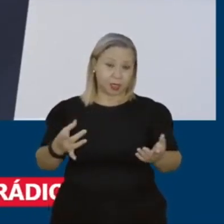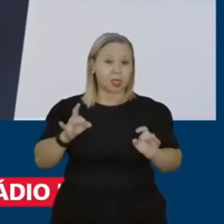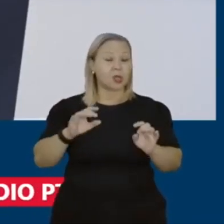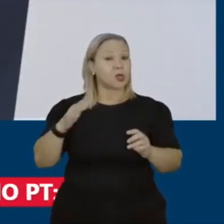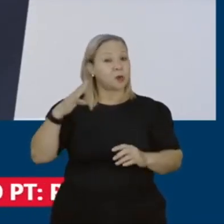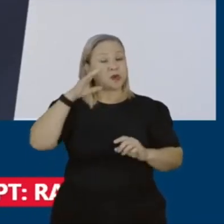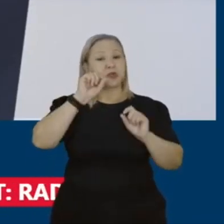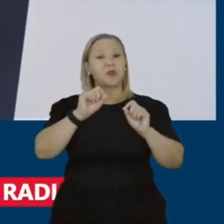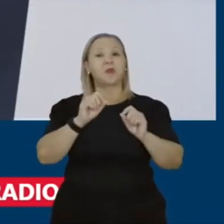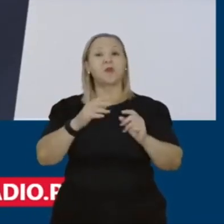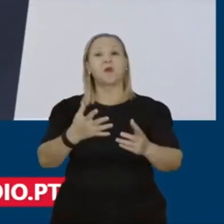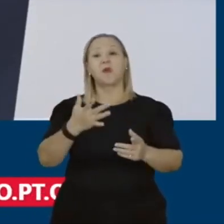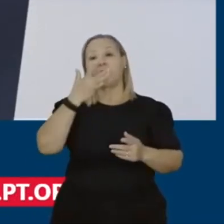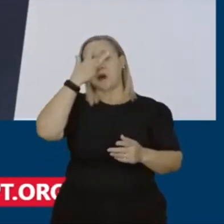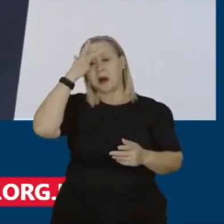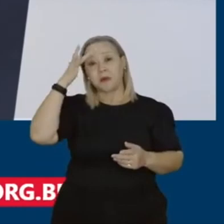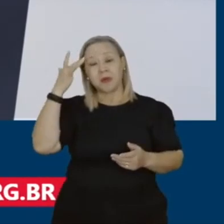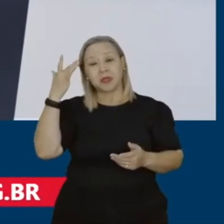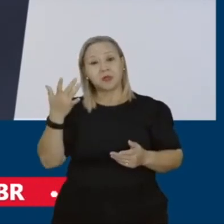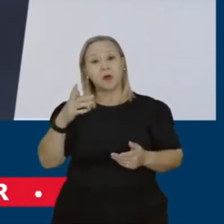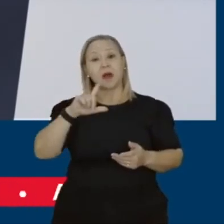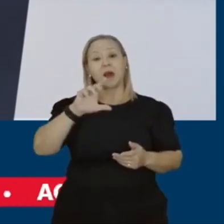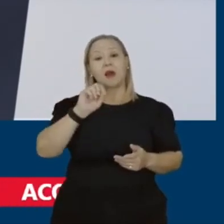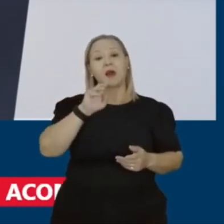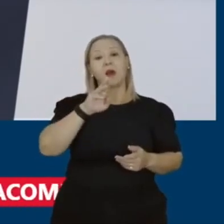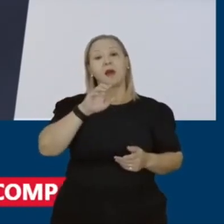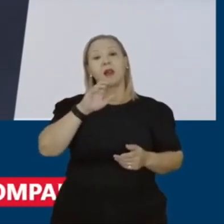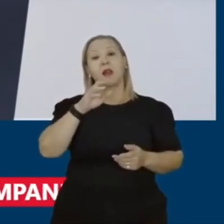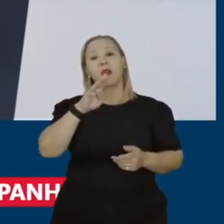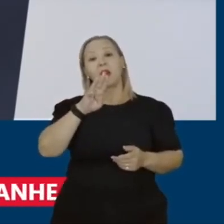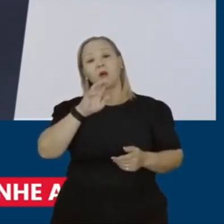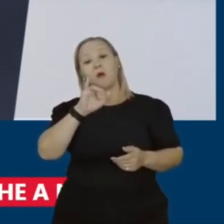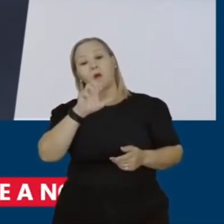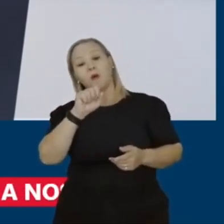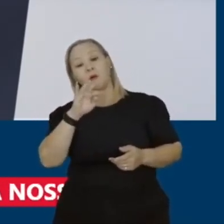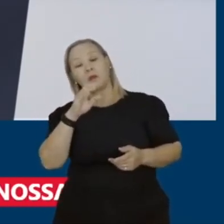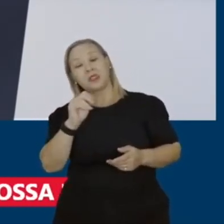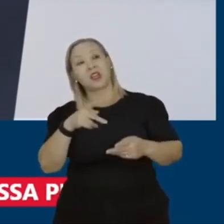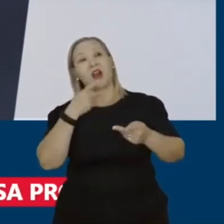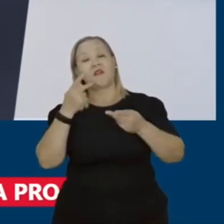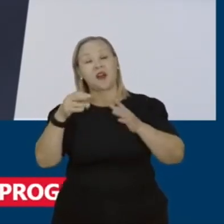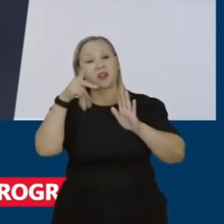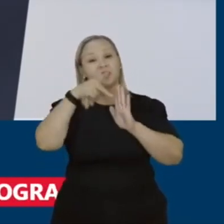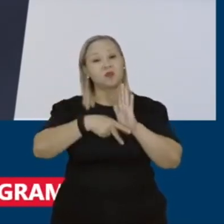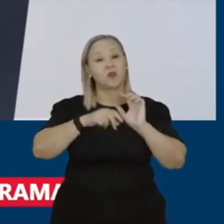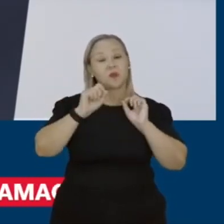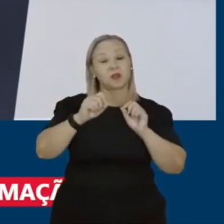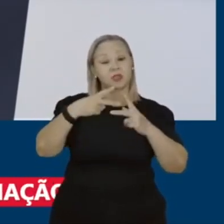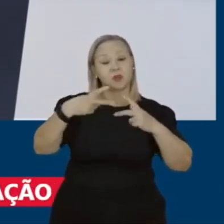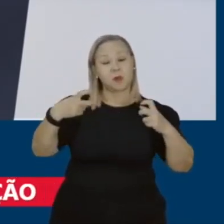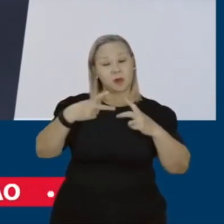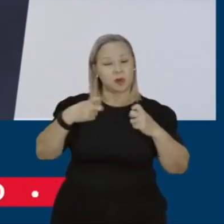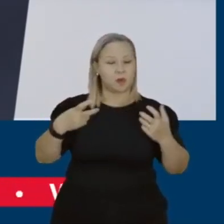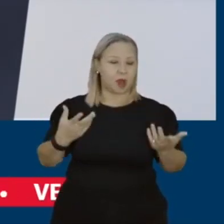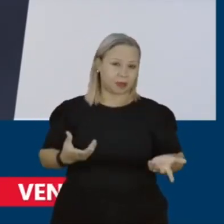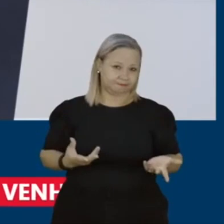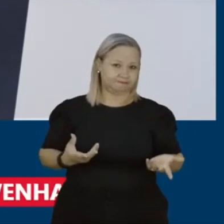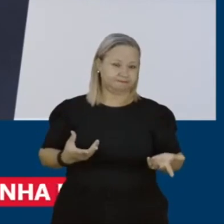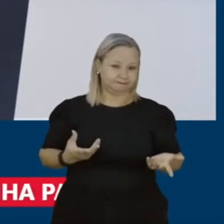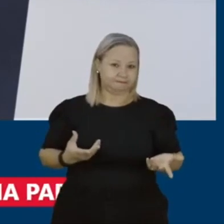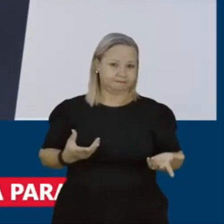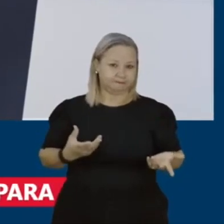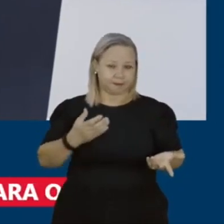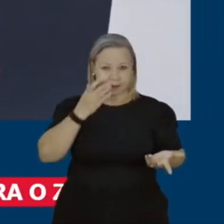de petróleo e gás estrangeiras já diz muito sobre os planos dele sobre a Petrobras, não é verdade? Não só